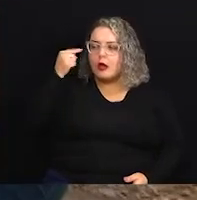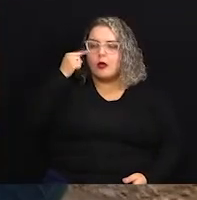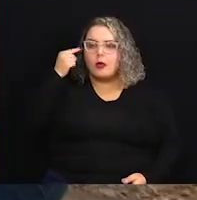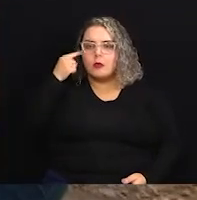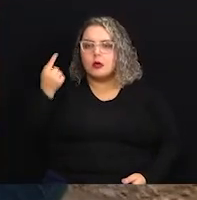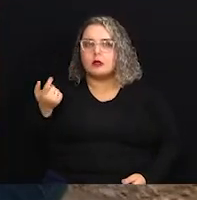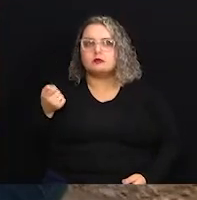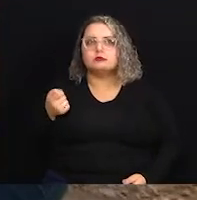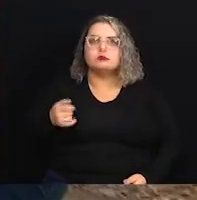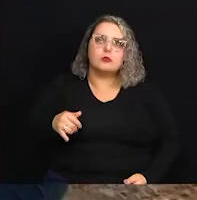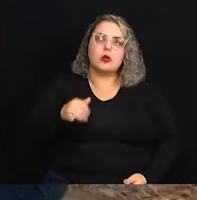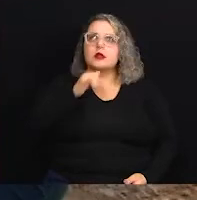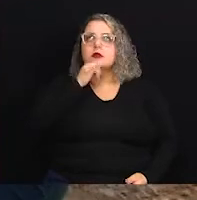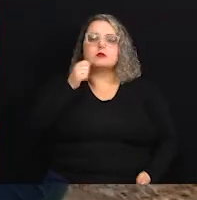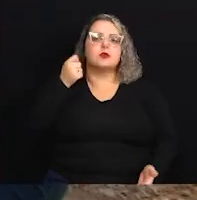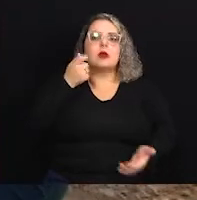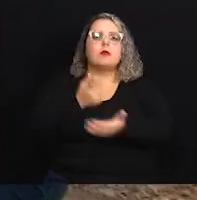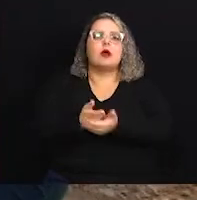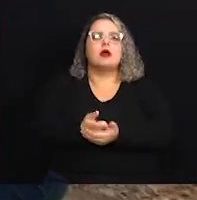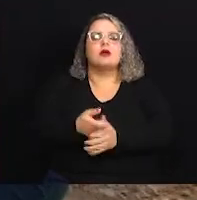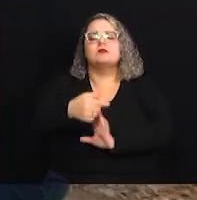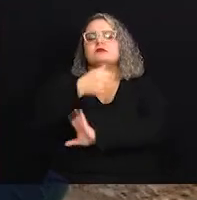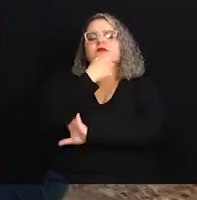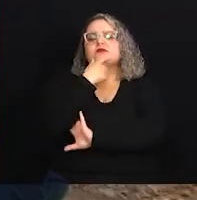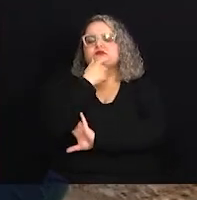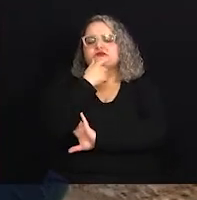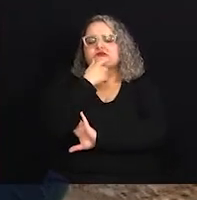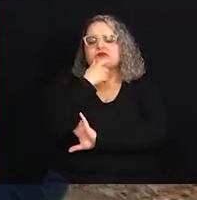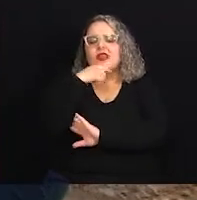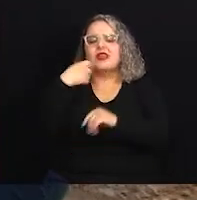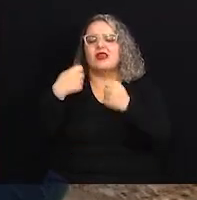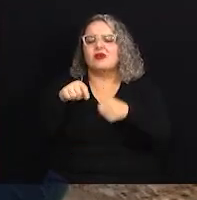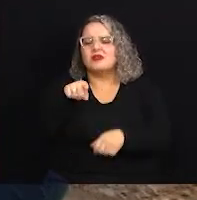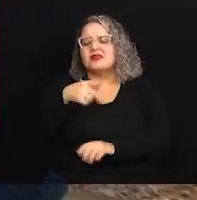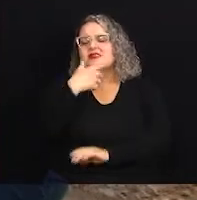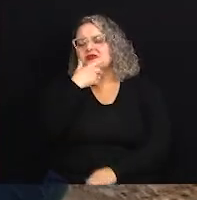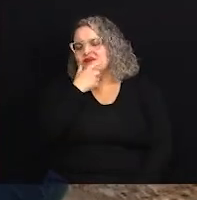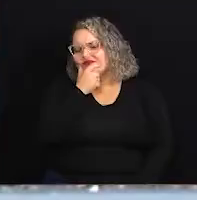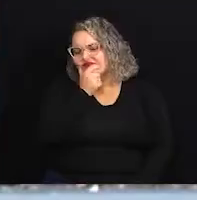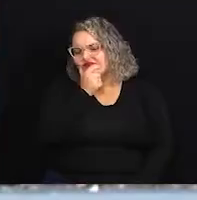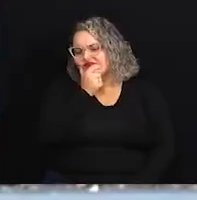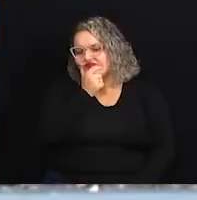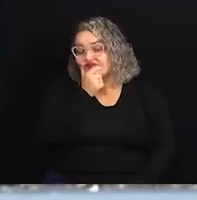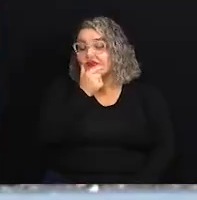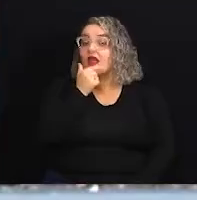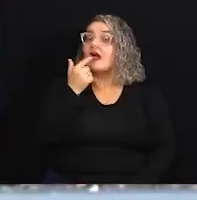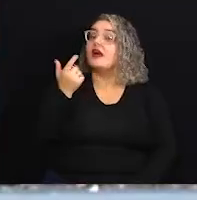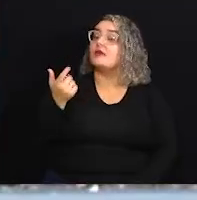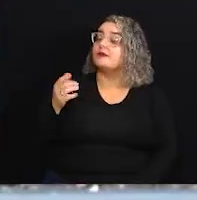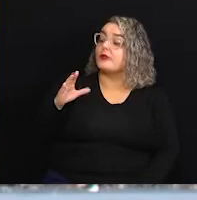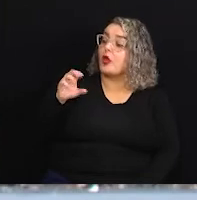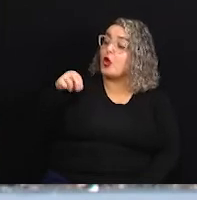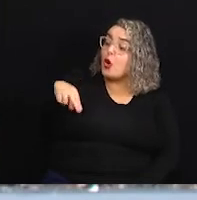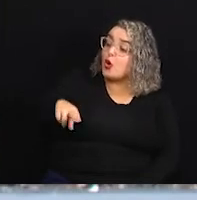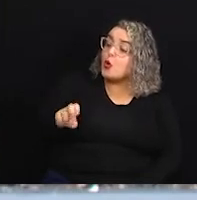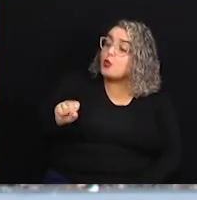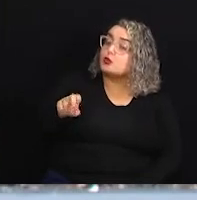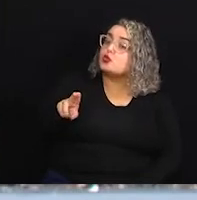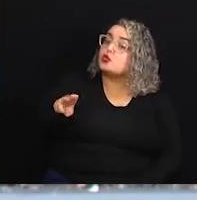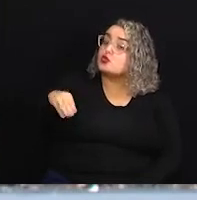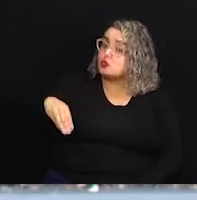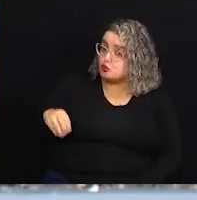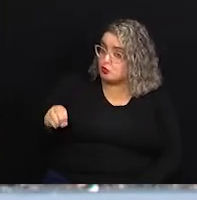de comprar, por exemplo, será que eu preciso disso mesmo? Também entra isso? Consumo. Nós estamos